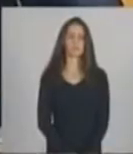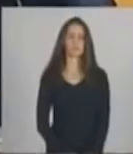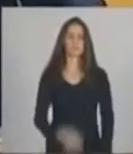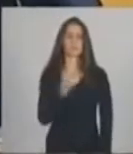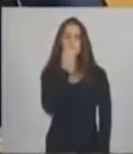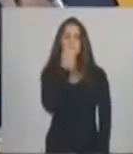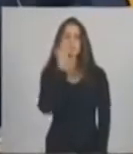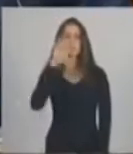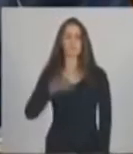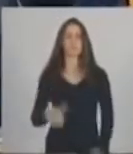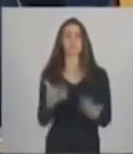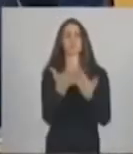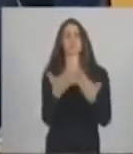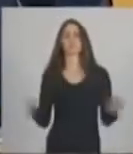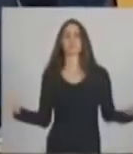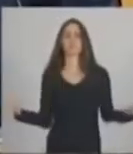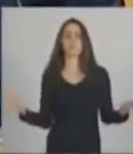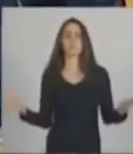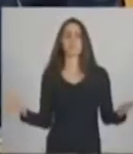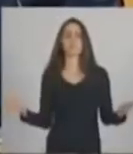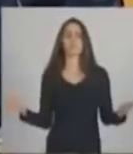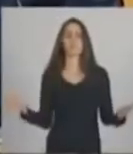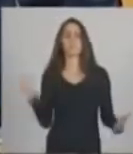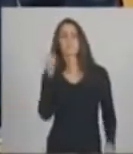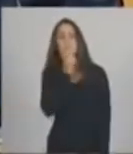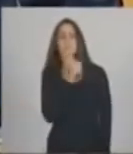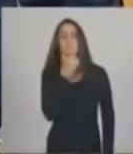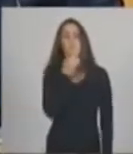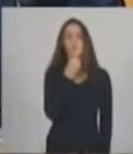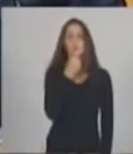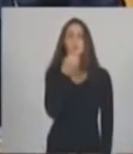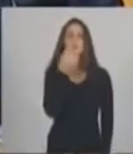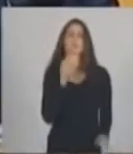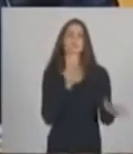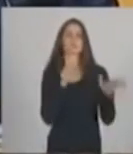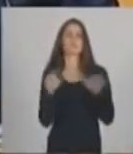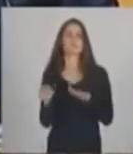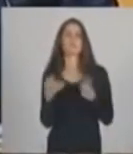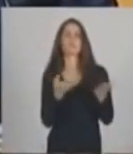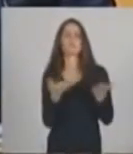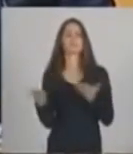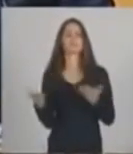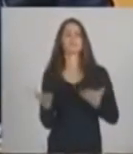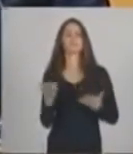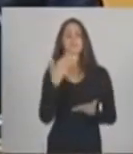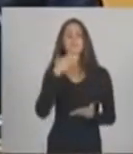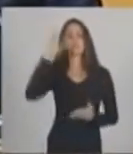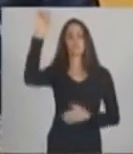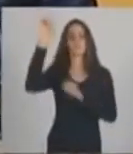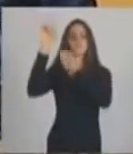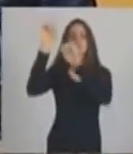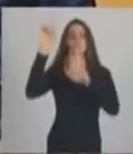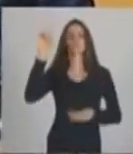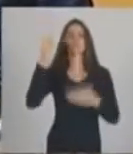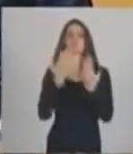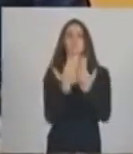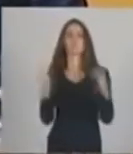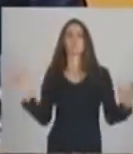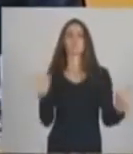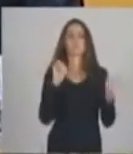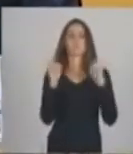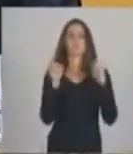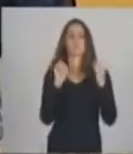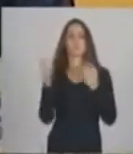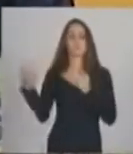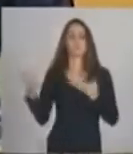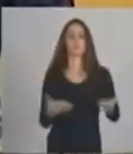Boa tarde a todos e a todas, uma excelente semana. Invocando a proteção de Deus, declaro aberta essa sessão e convido